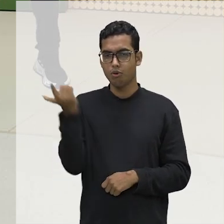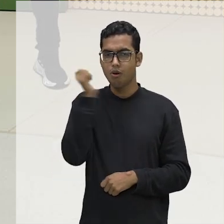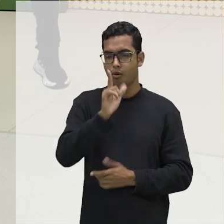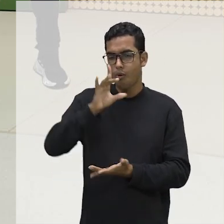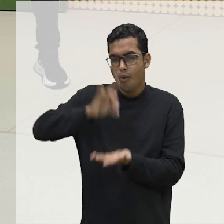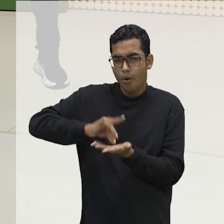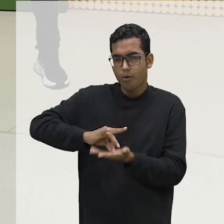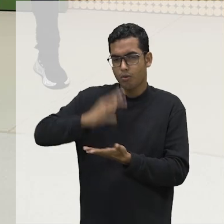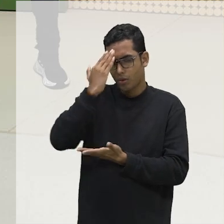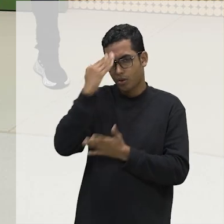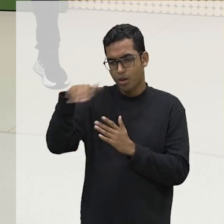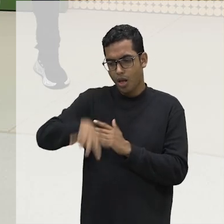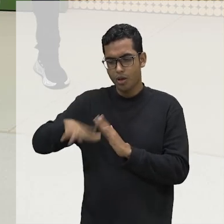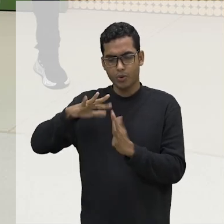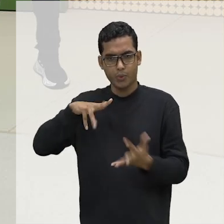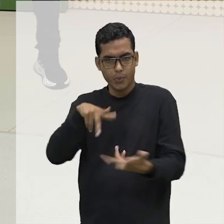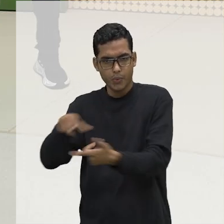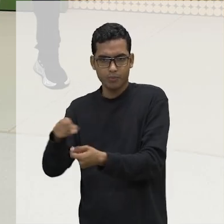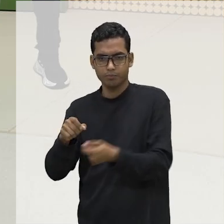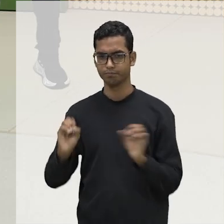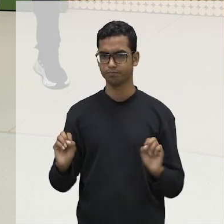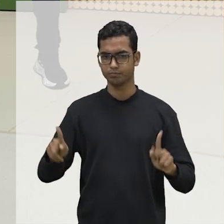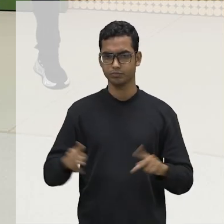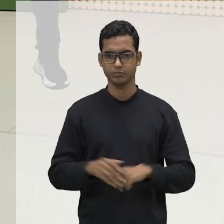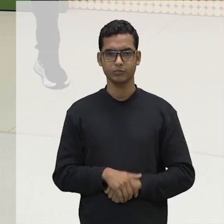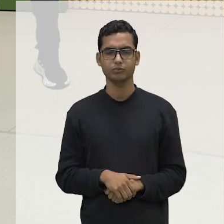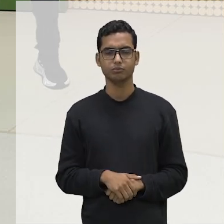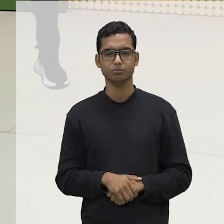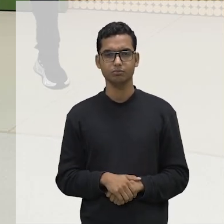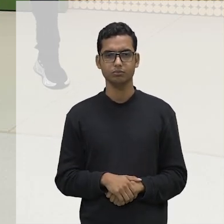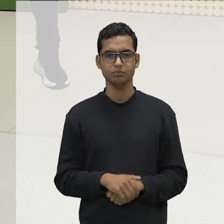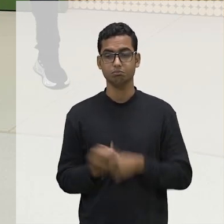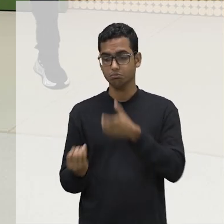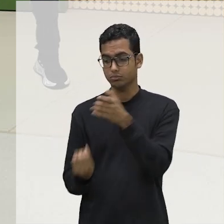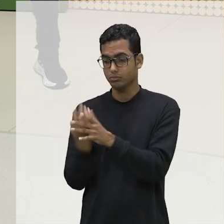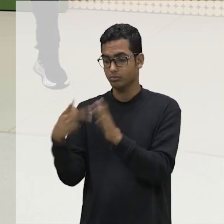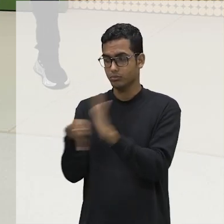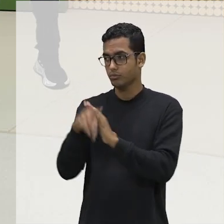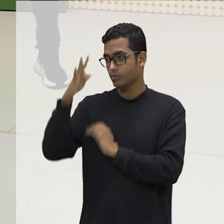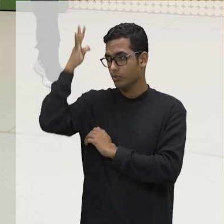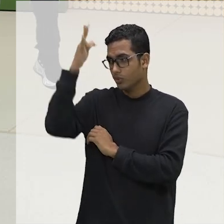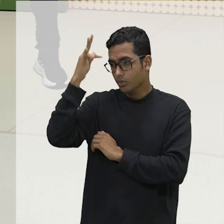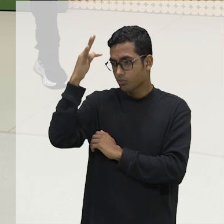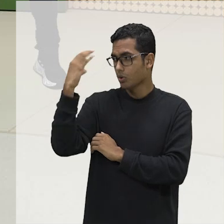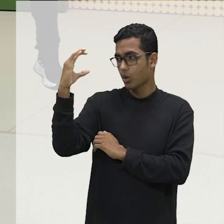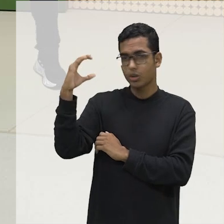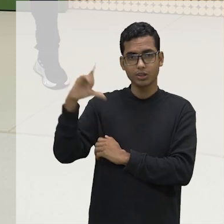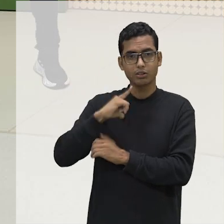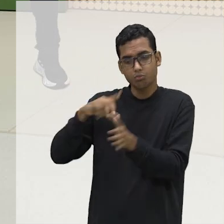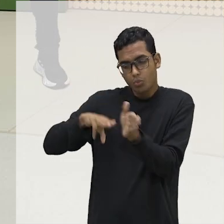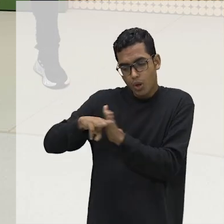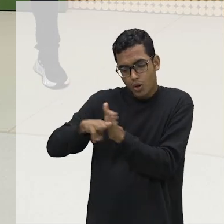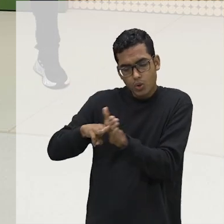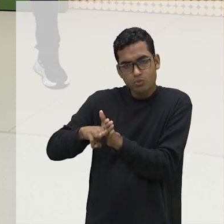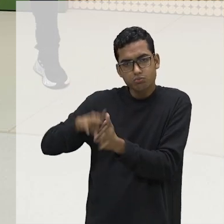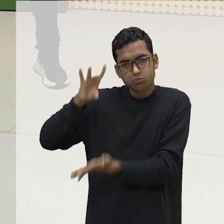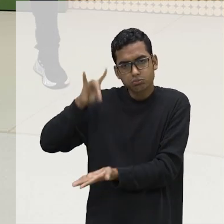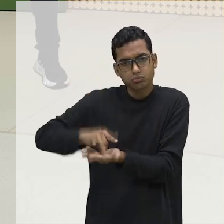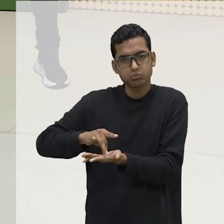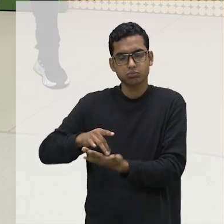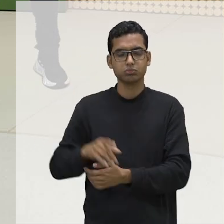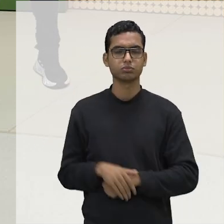fazer do mundo. Então, veja bem, para a construção de uma teoria científica, nós temos método, tá certo? Não é